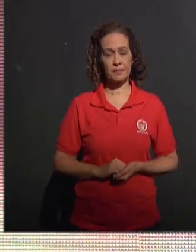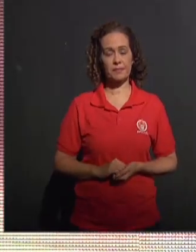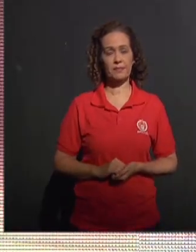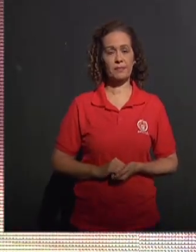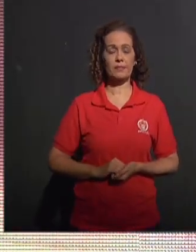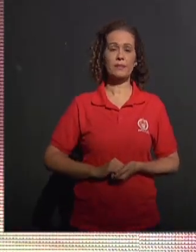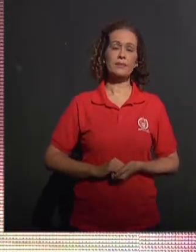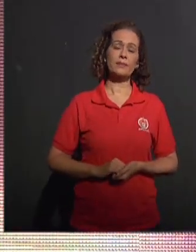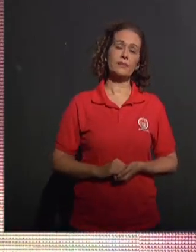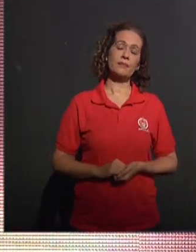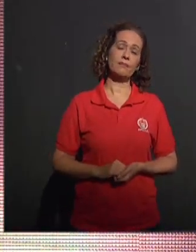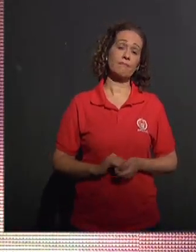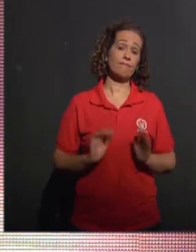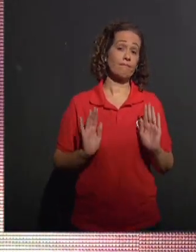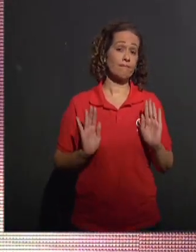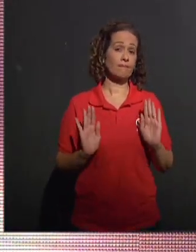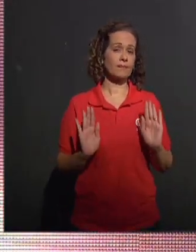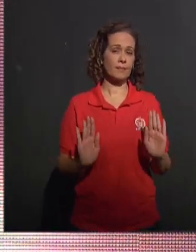mas